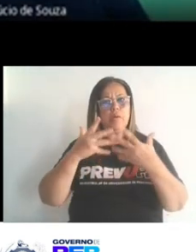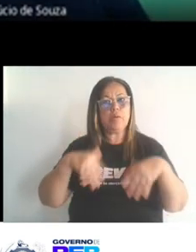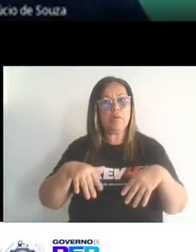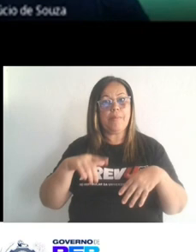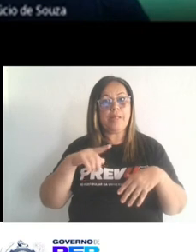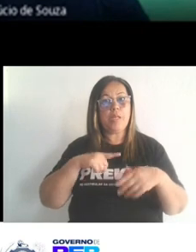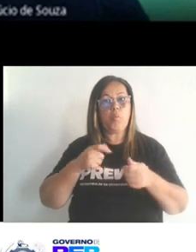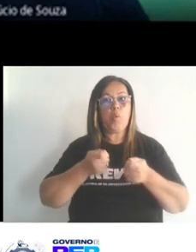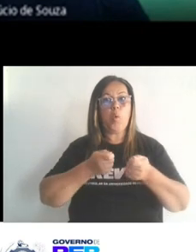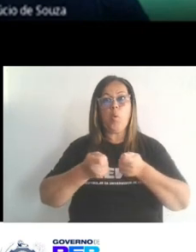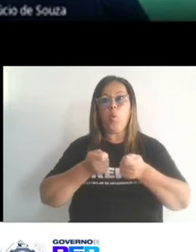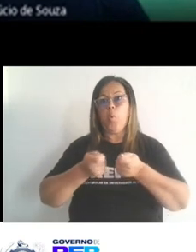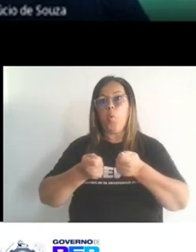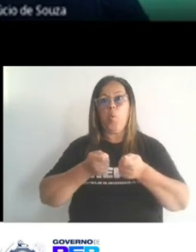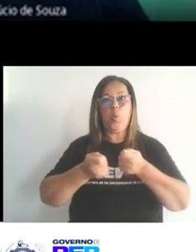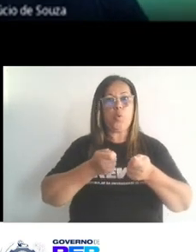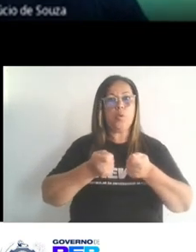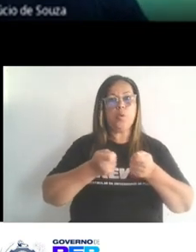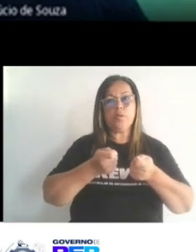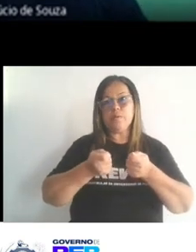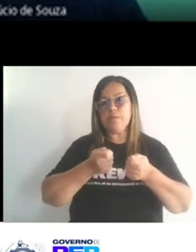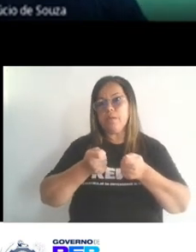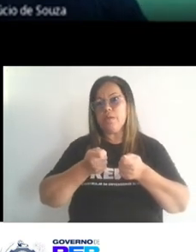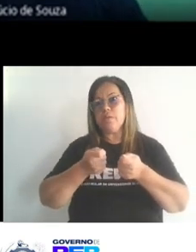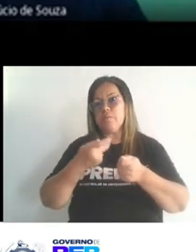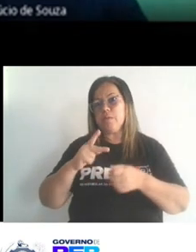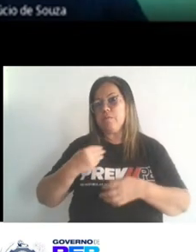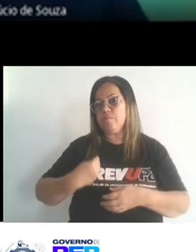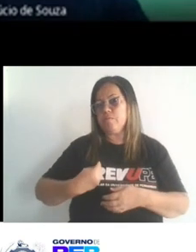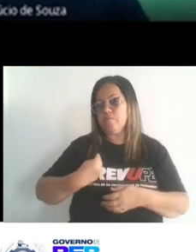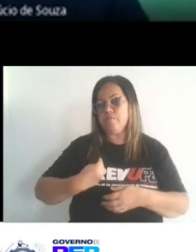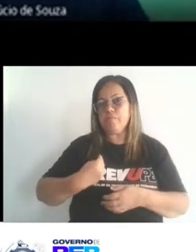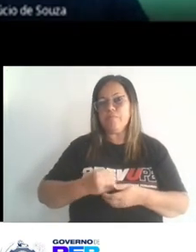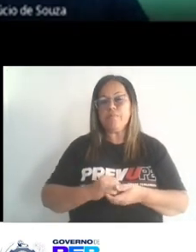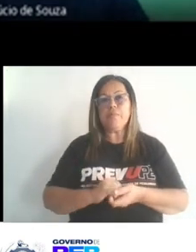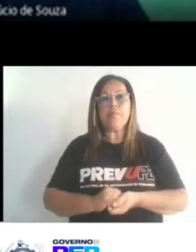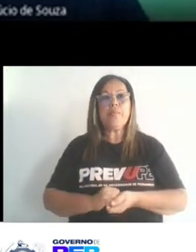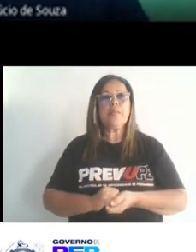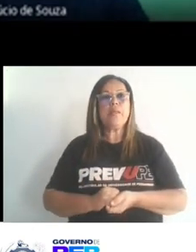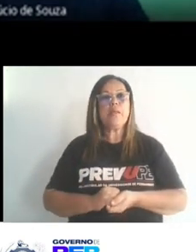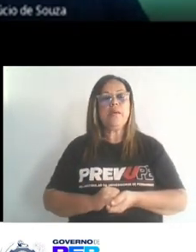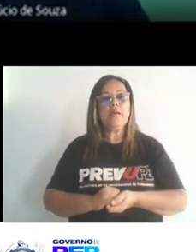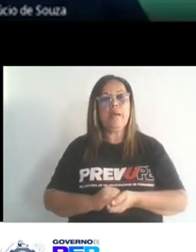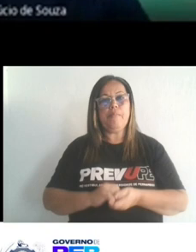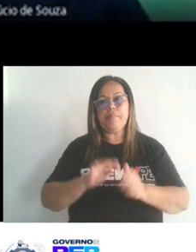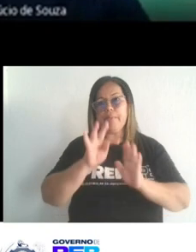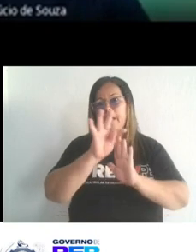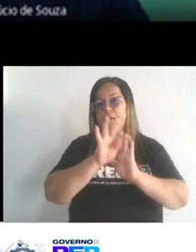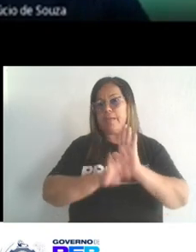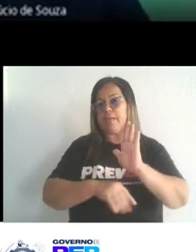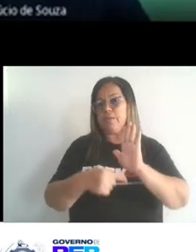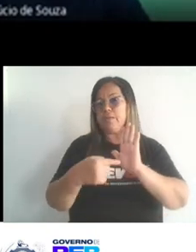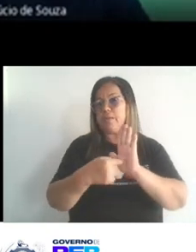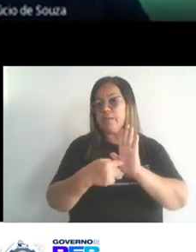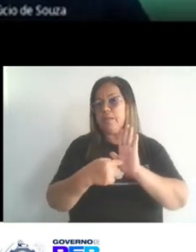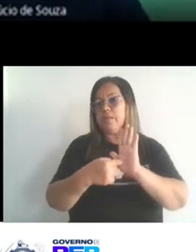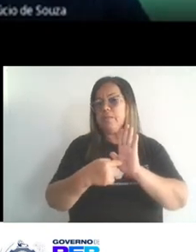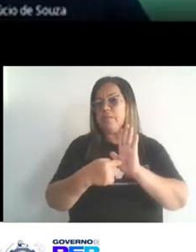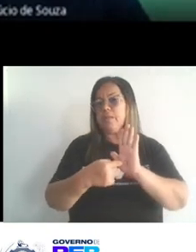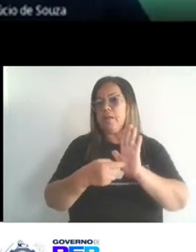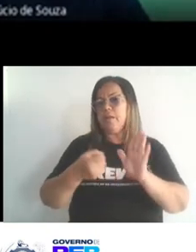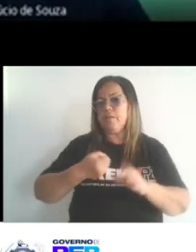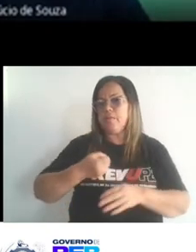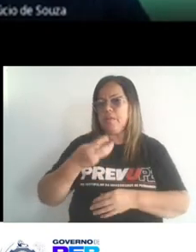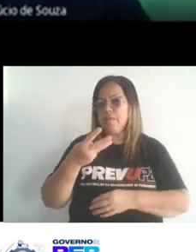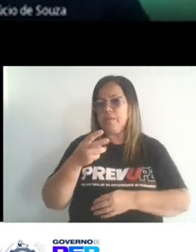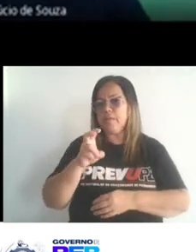maior sobre o próprio destino além do texto a questão também em 35 traz uma